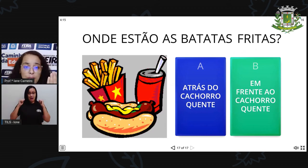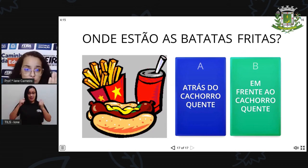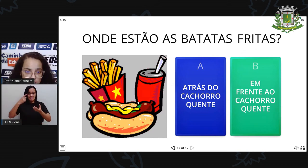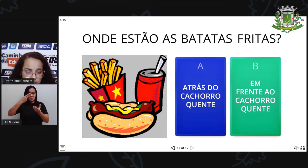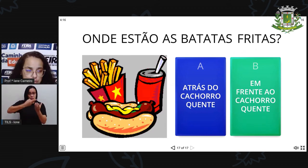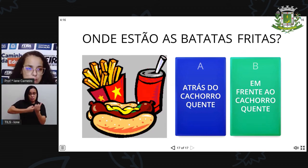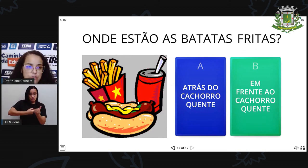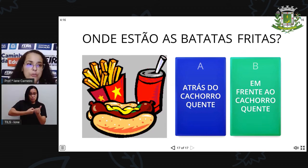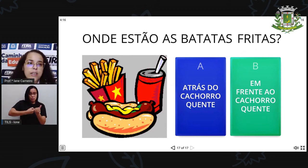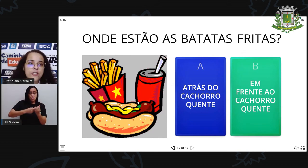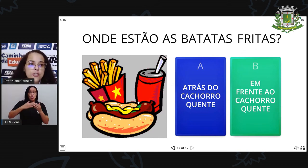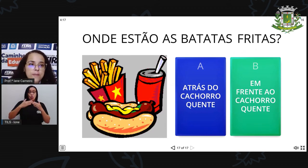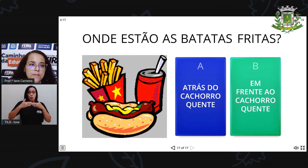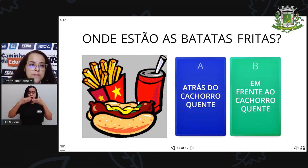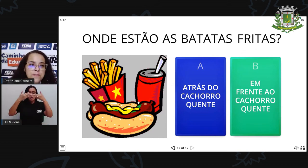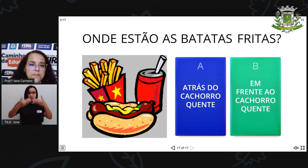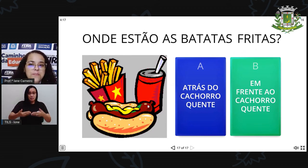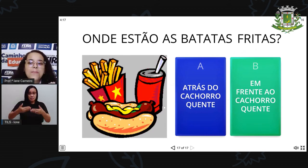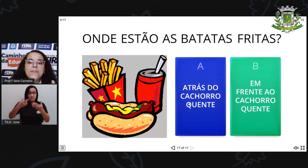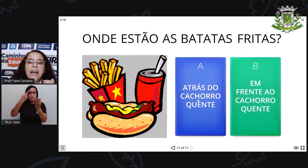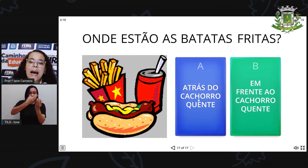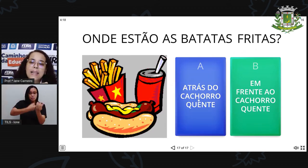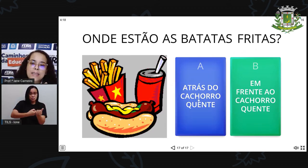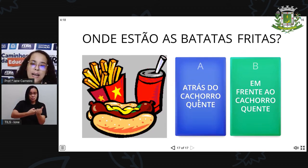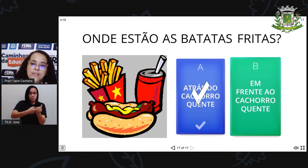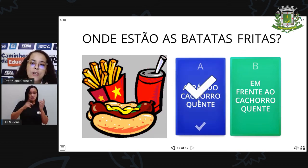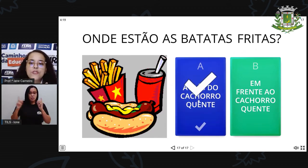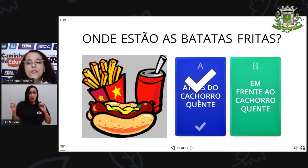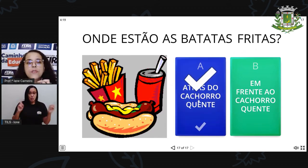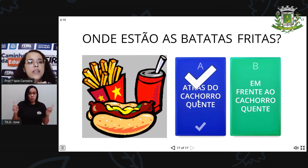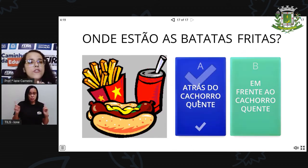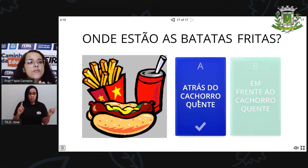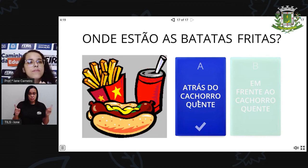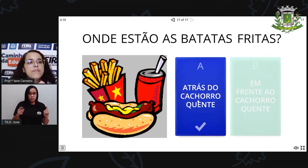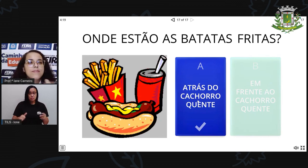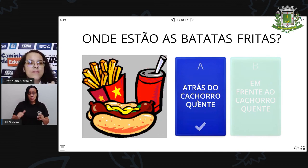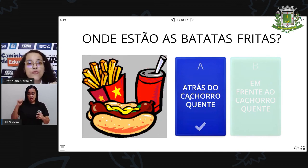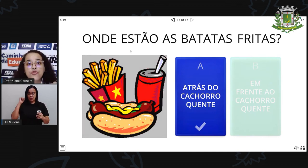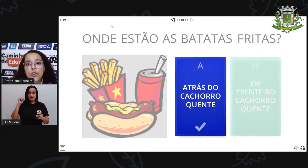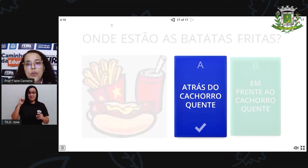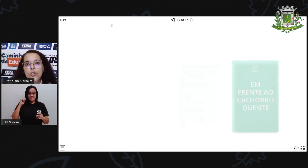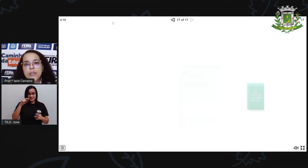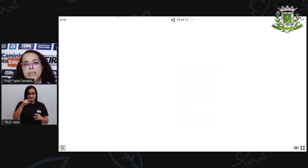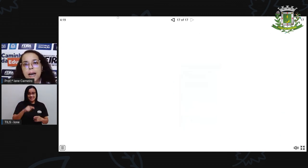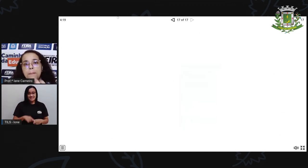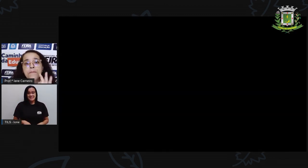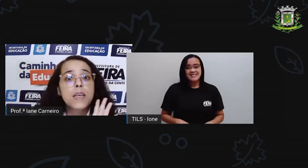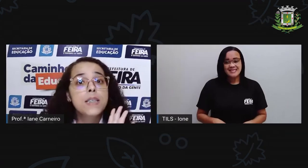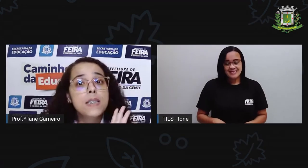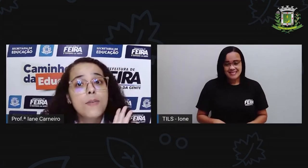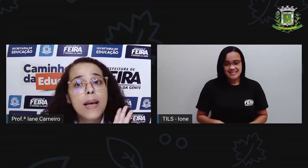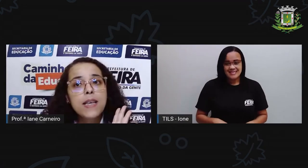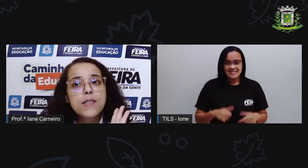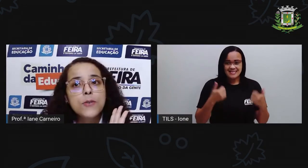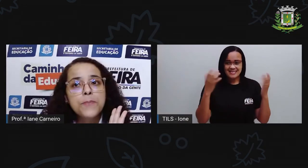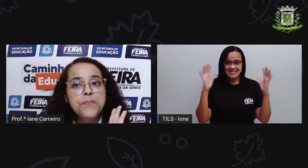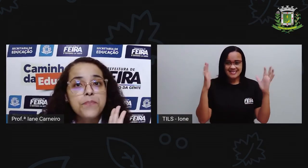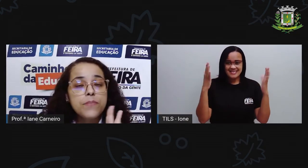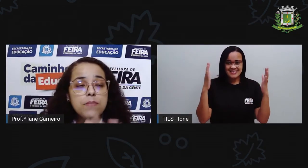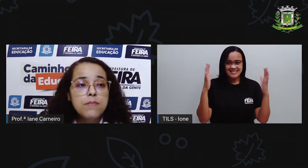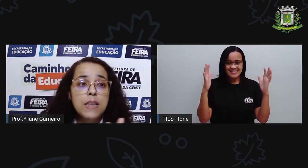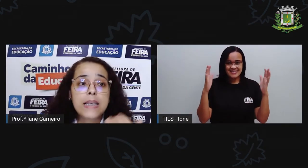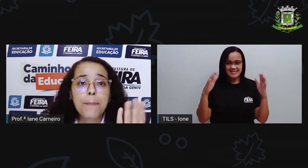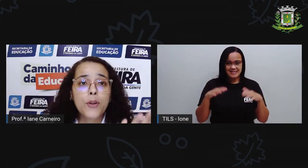Ou na frente do cachorro-quente? Atrás do cachorro-quente? Jóia! Então é isso